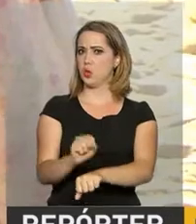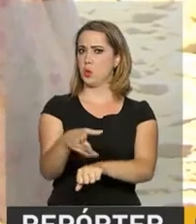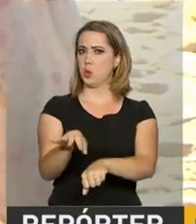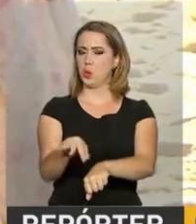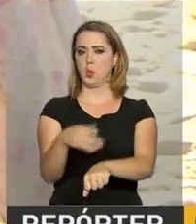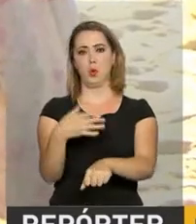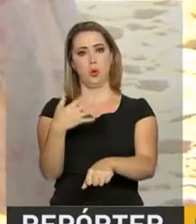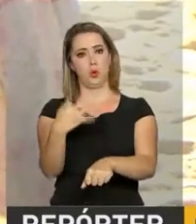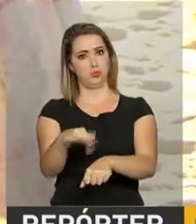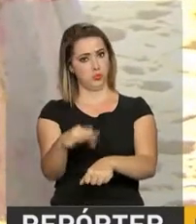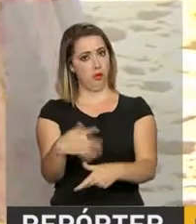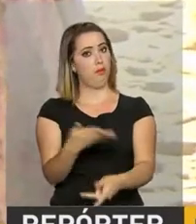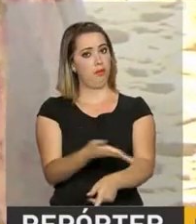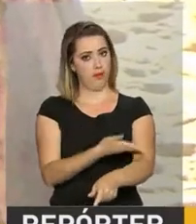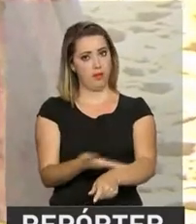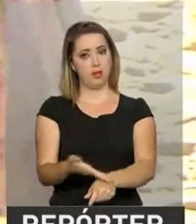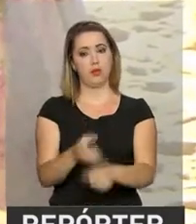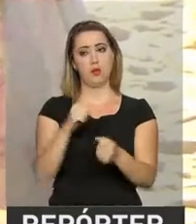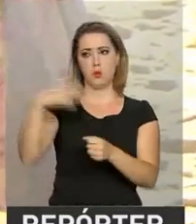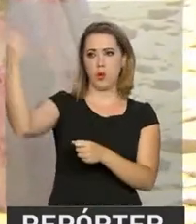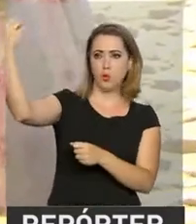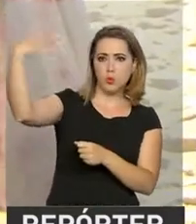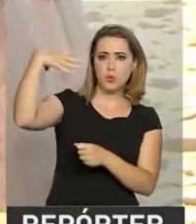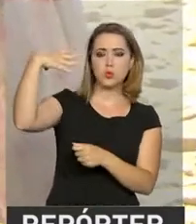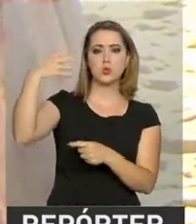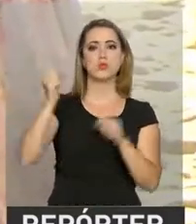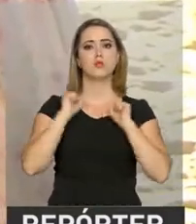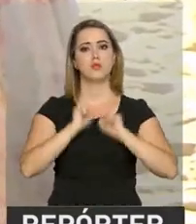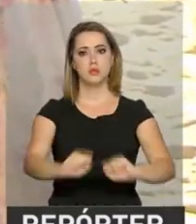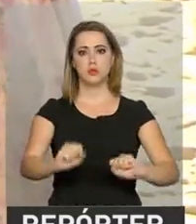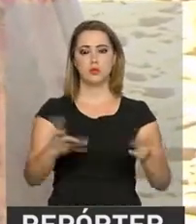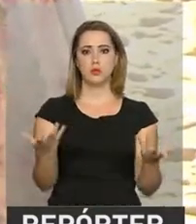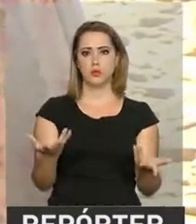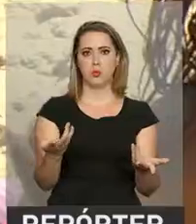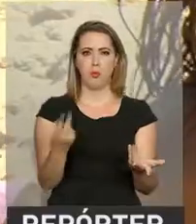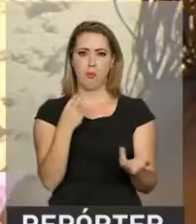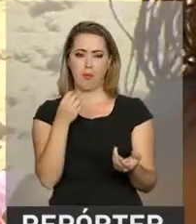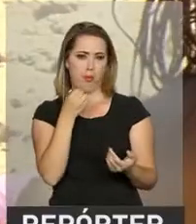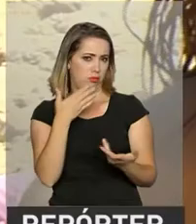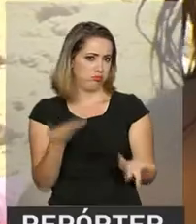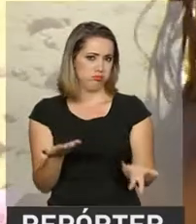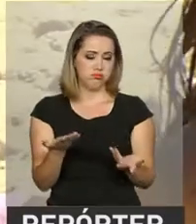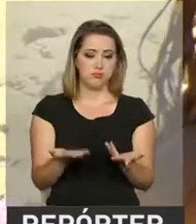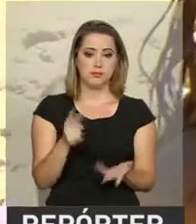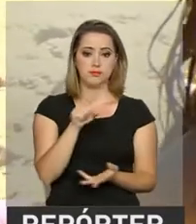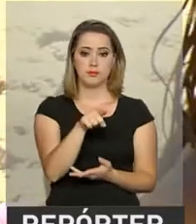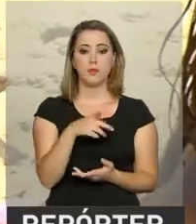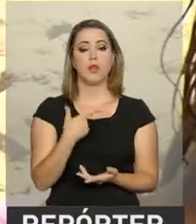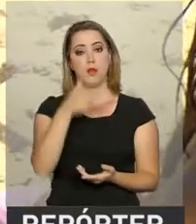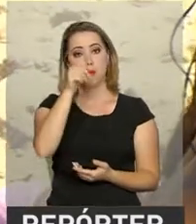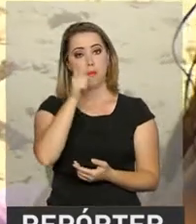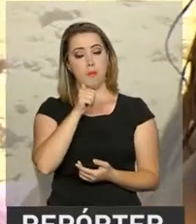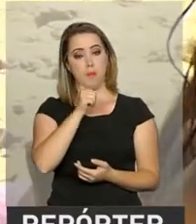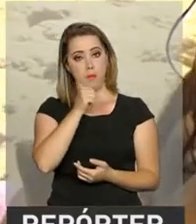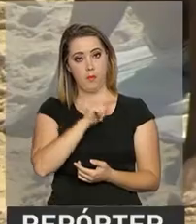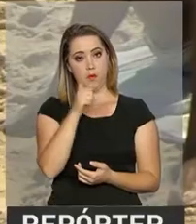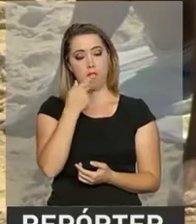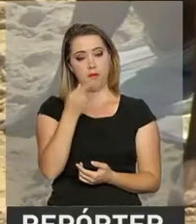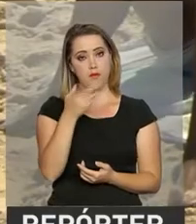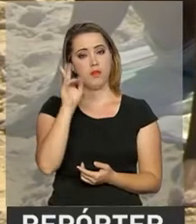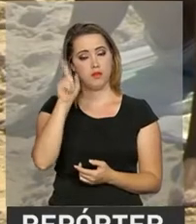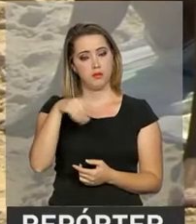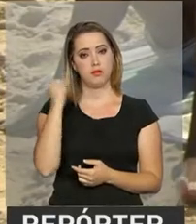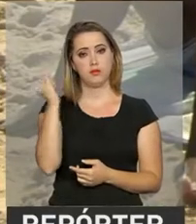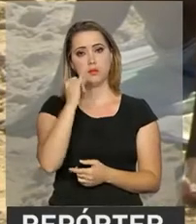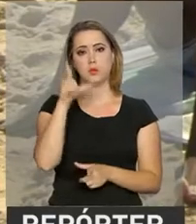machucado, o sol pode piorar, não pode ser bom, né? Esta banhista diz que é importante ter